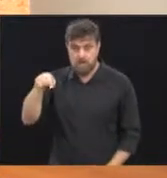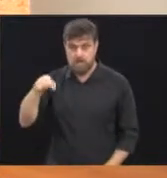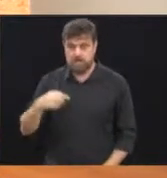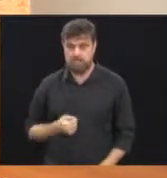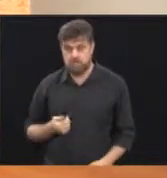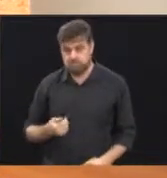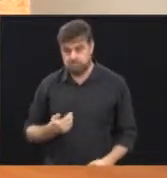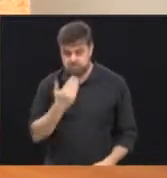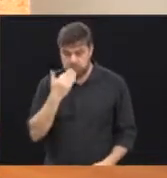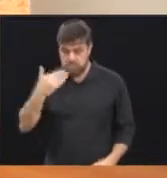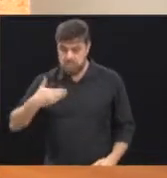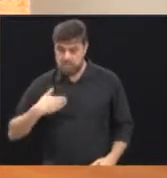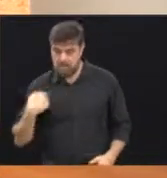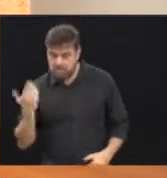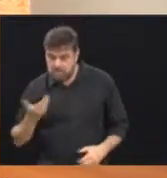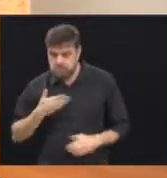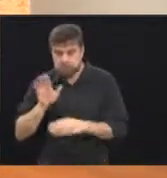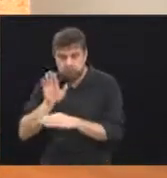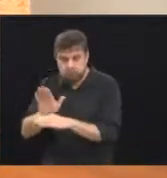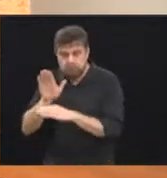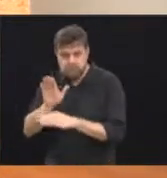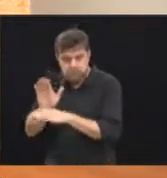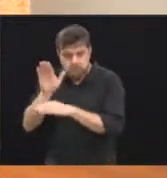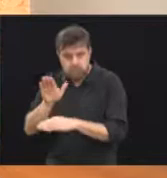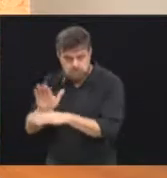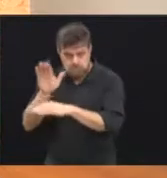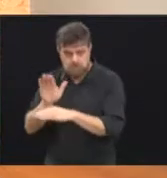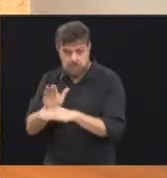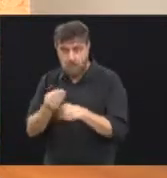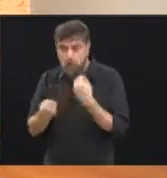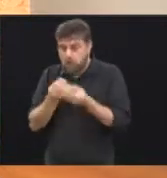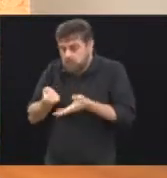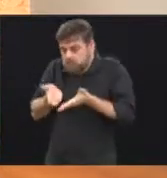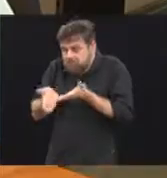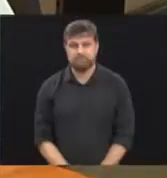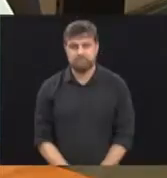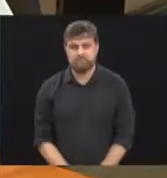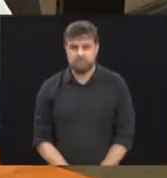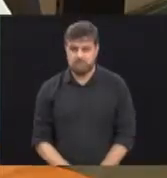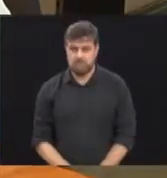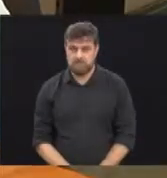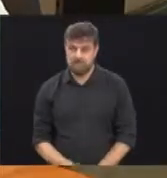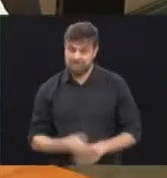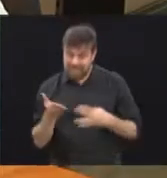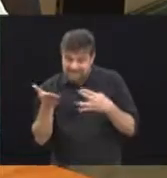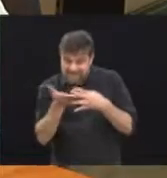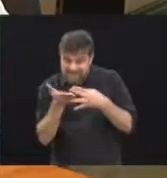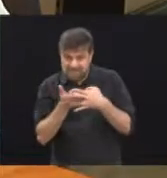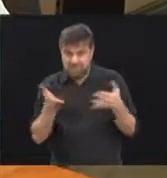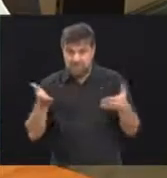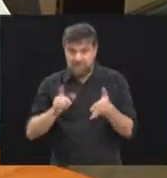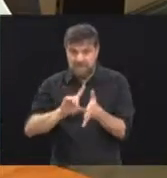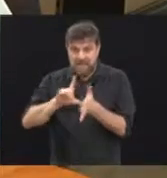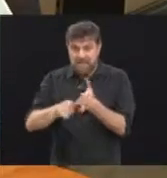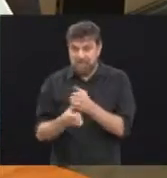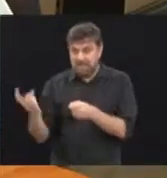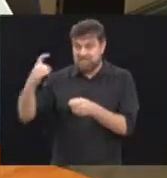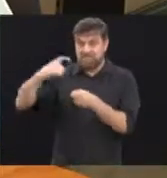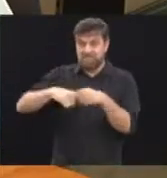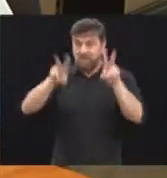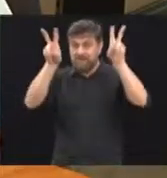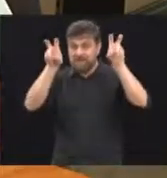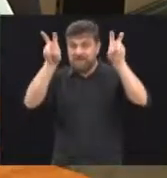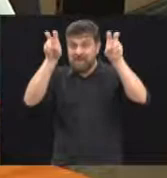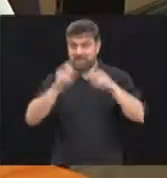procurar ou vai nos referenciar esse paciente para que a gente possa fazer o tratamento adequado. Doutora, a gente vai fazer um intervalo e depois a gente vai falar